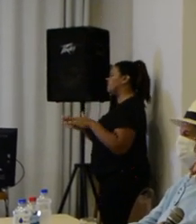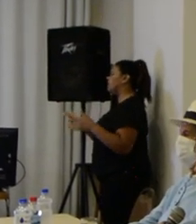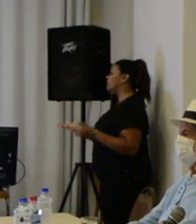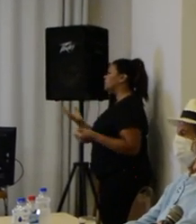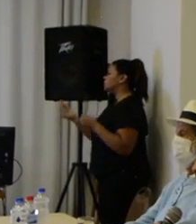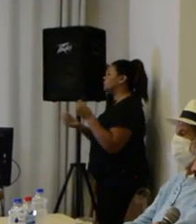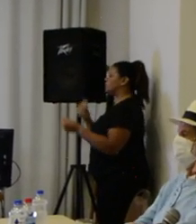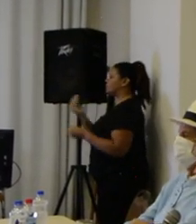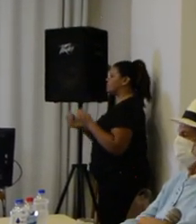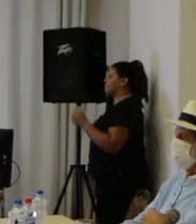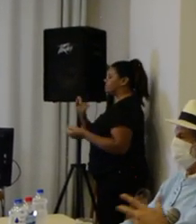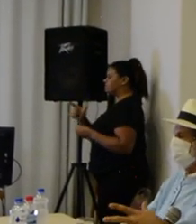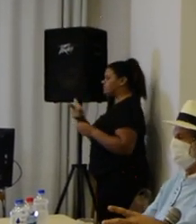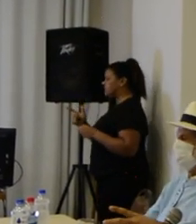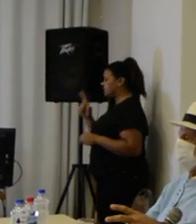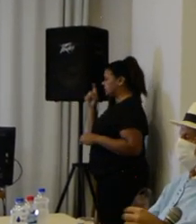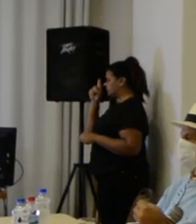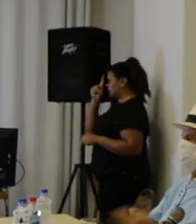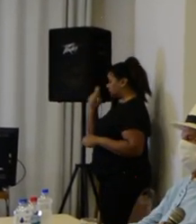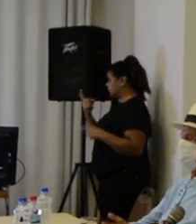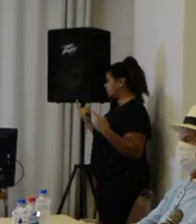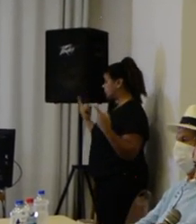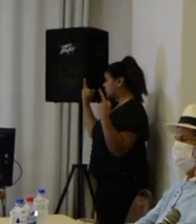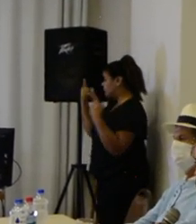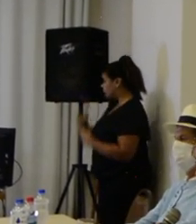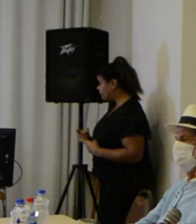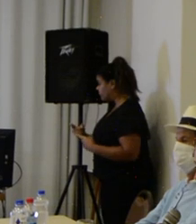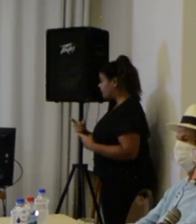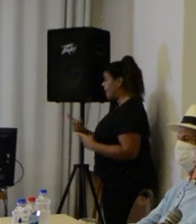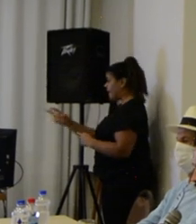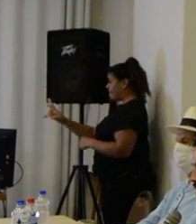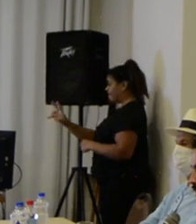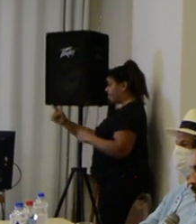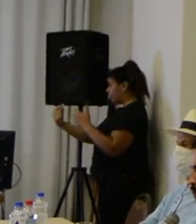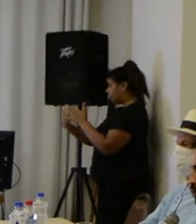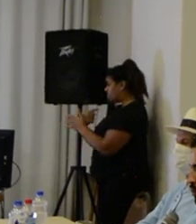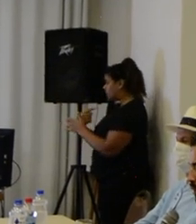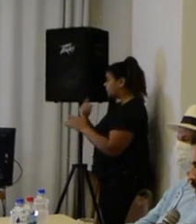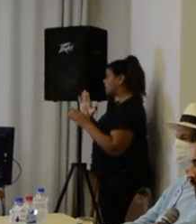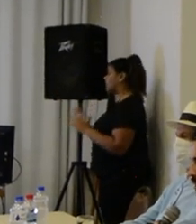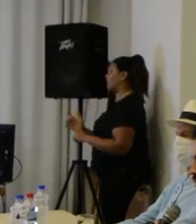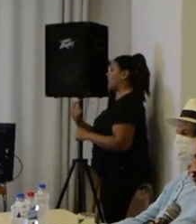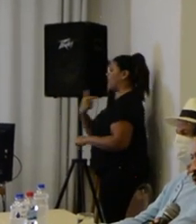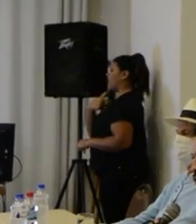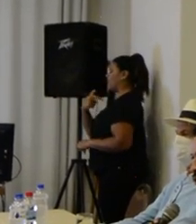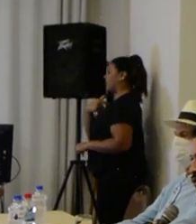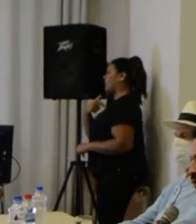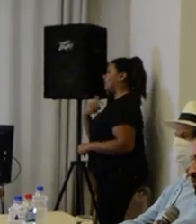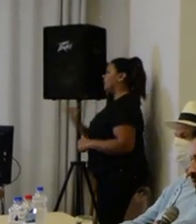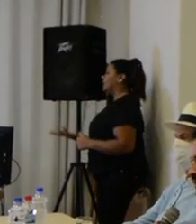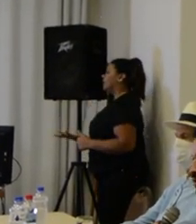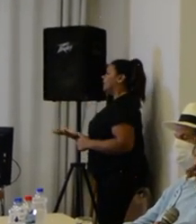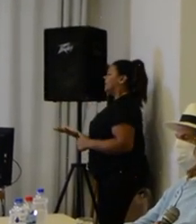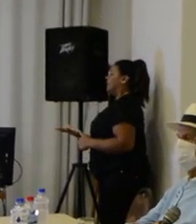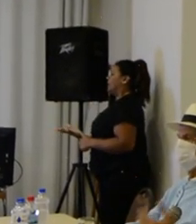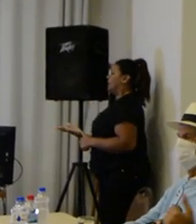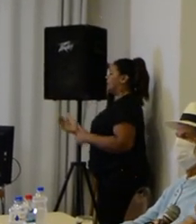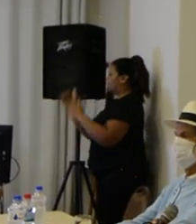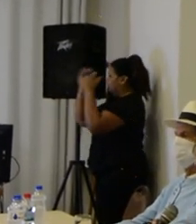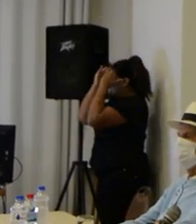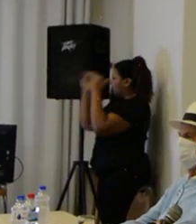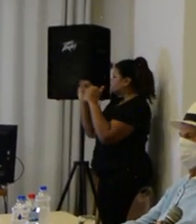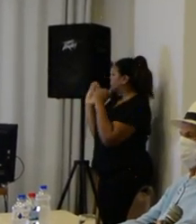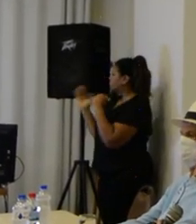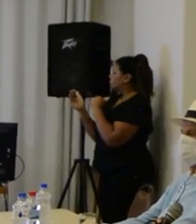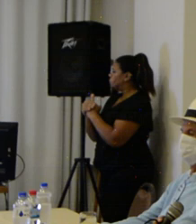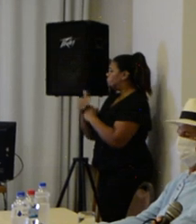quão desgastante ou tão capciosa fosse a pergunta. Então essa é uma postura do nosso mandato, de não se